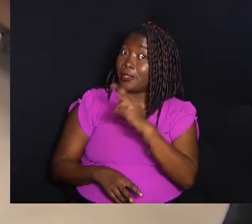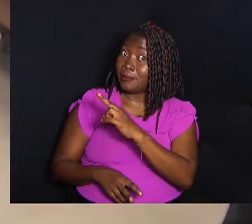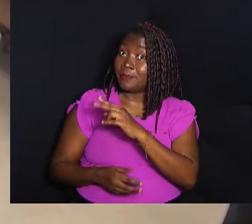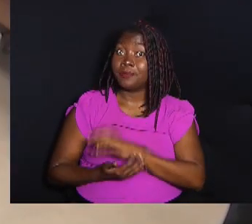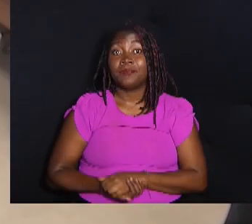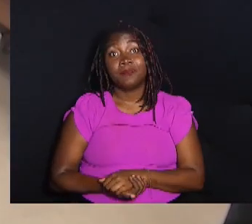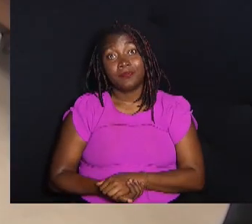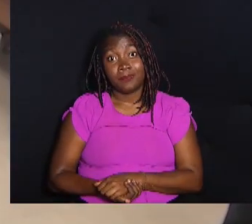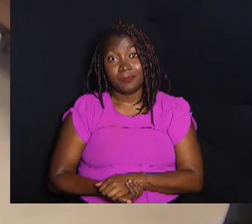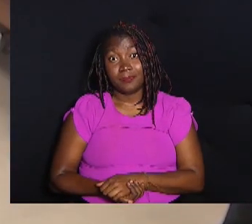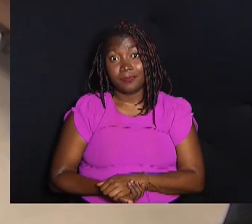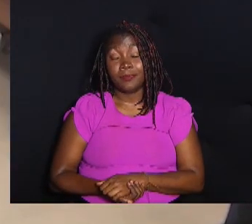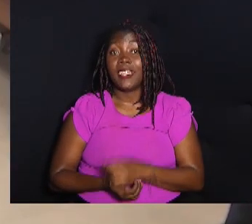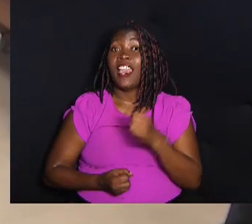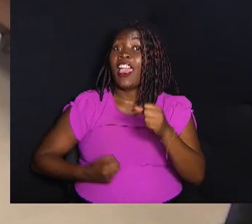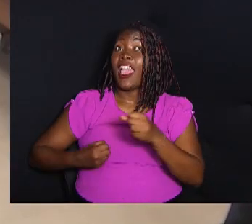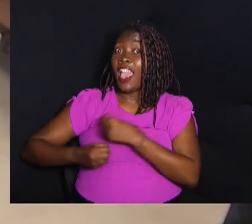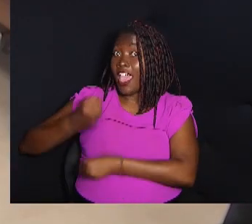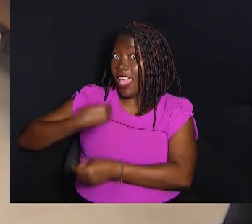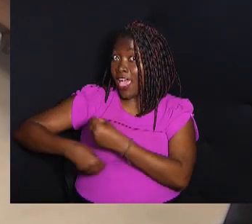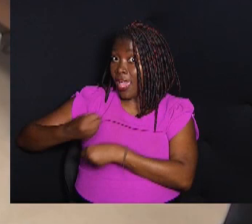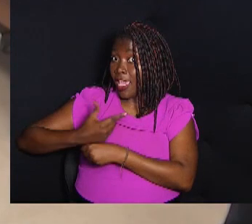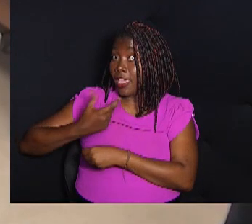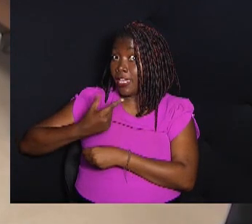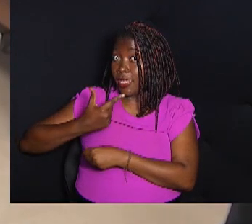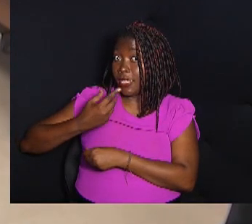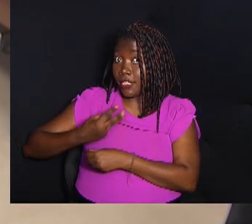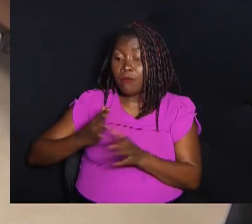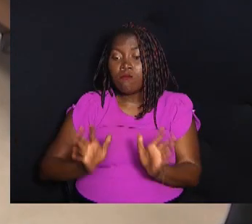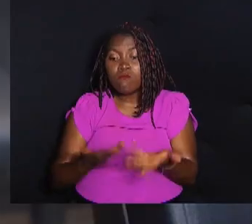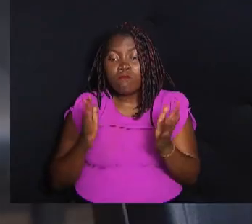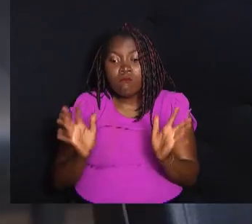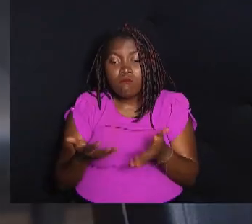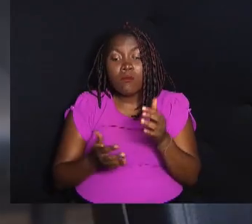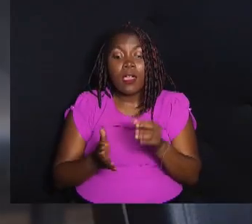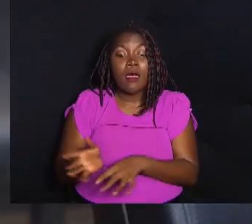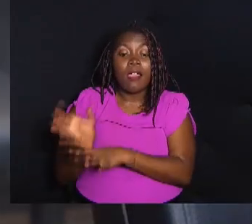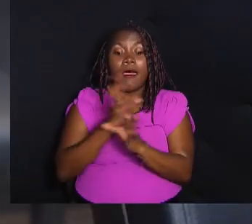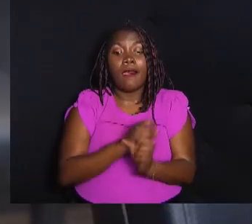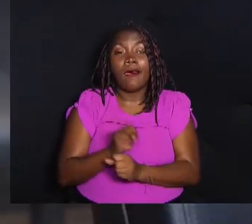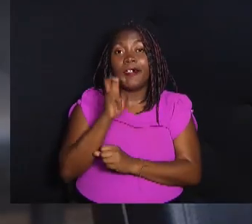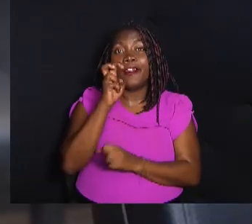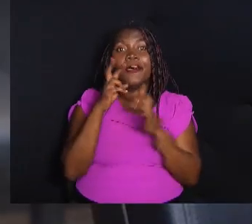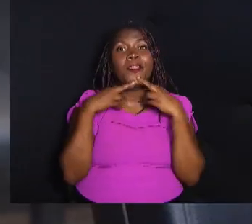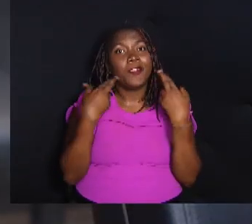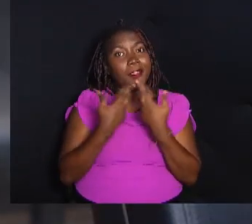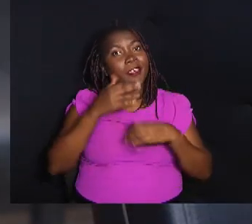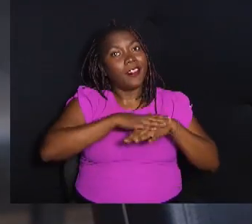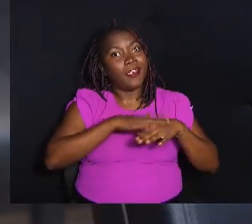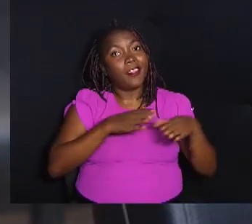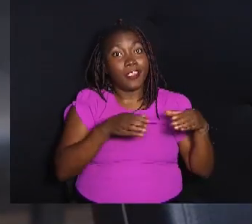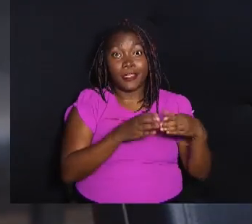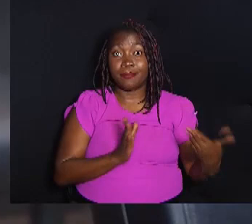confira em 2023 a comissão promoveu cinco reuniões de trabalho o presidente Vereador Zé Carlos relembrou